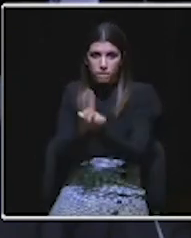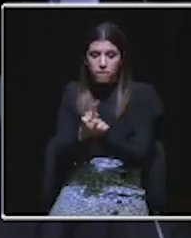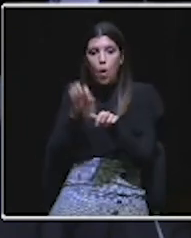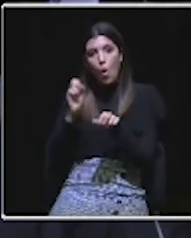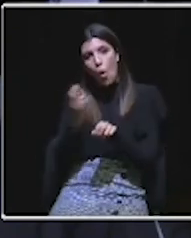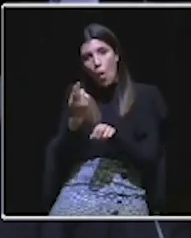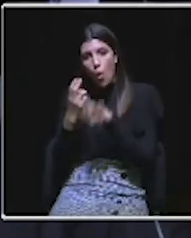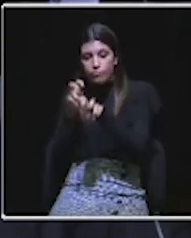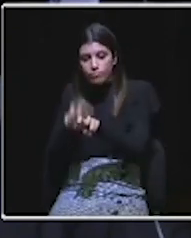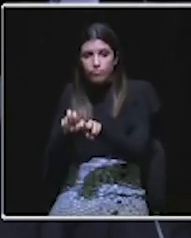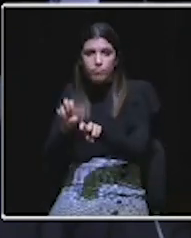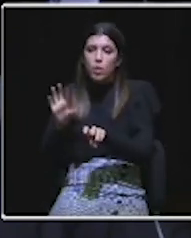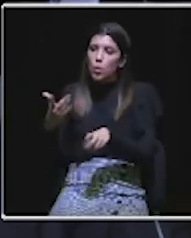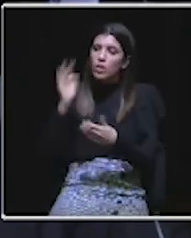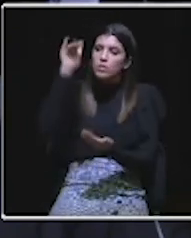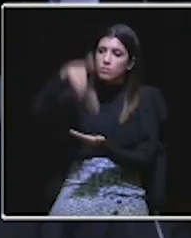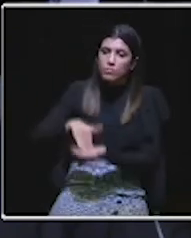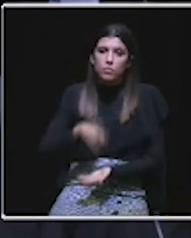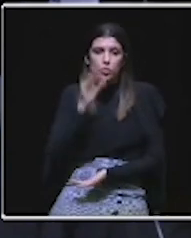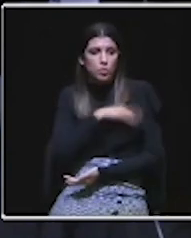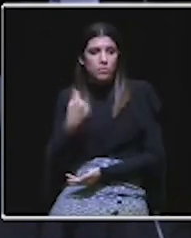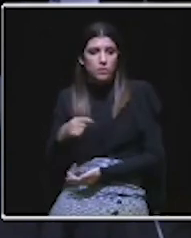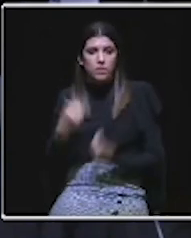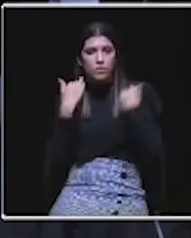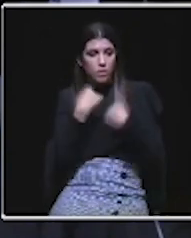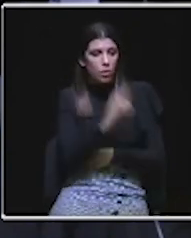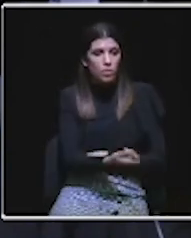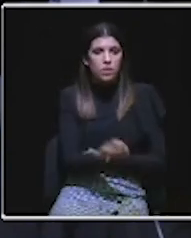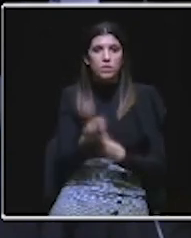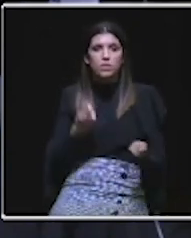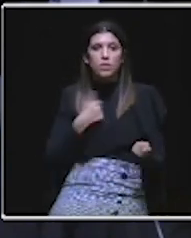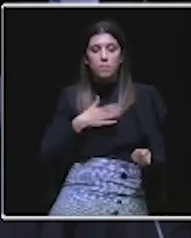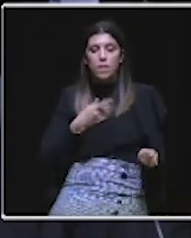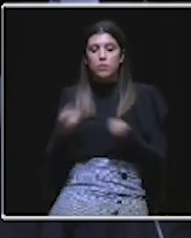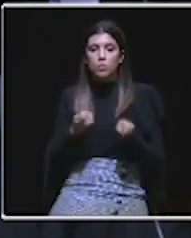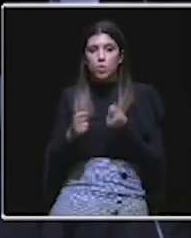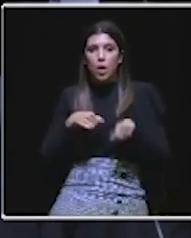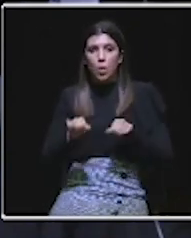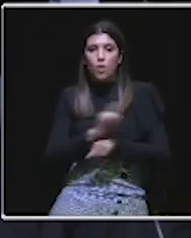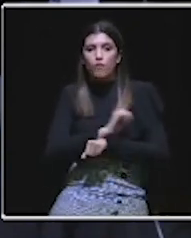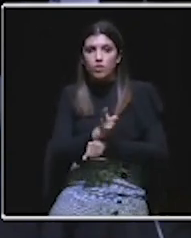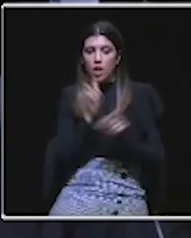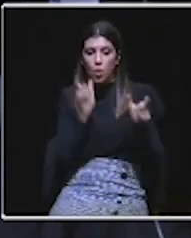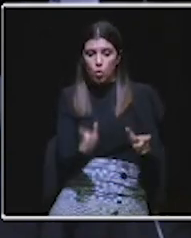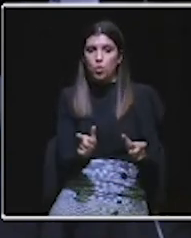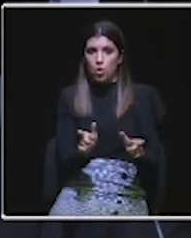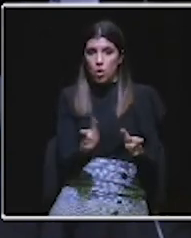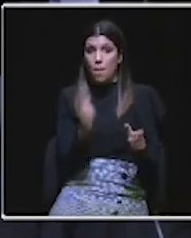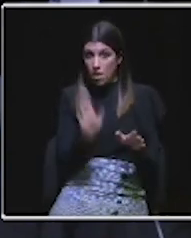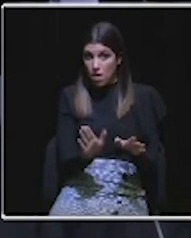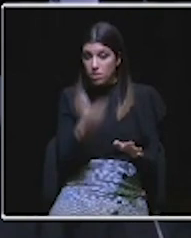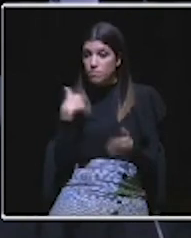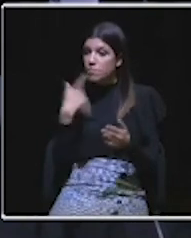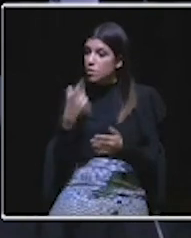O Sr. Presidente também nos informa do acordo com os operadores de trotinete que vai regular o número de trotinetes e a velocidade a que circulam. Mas a